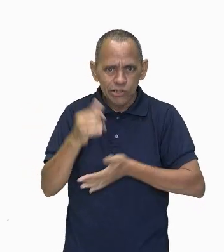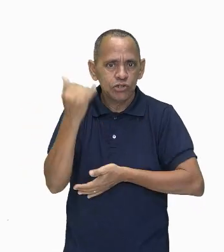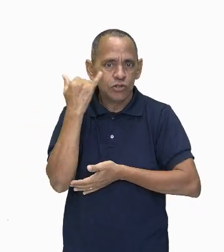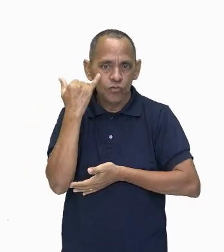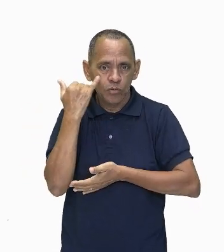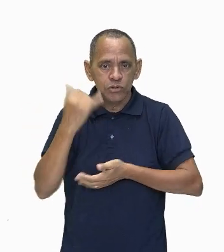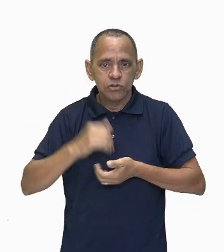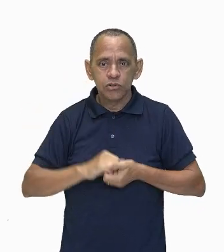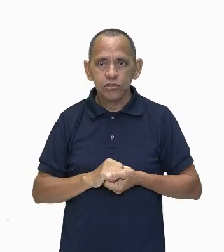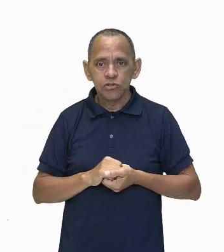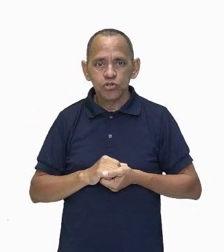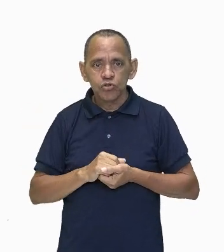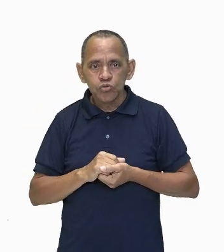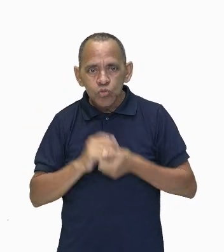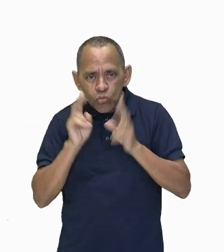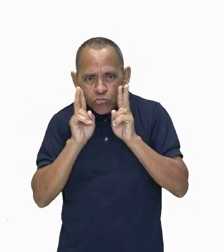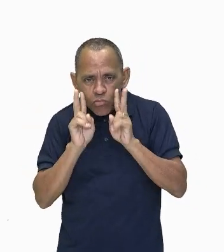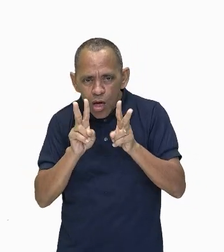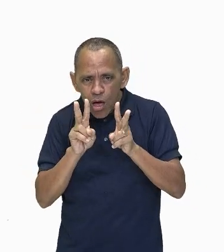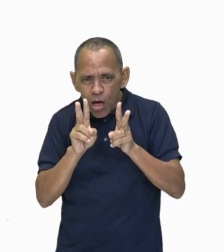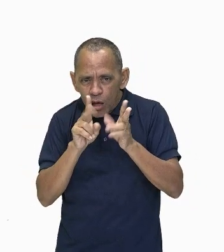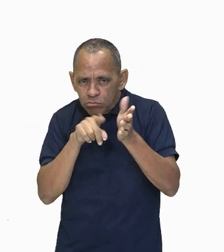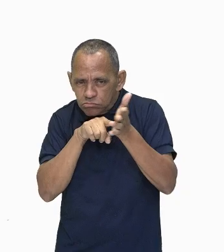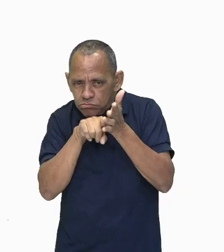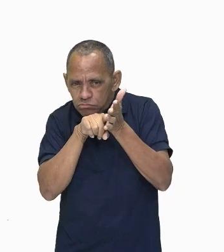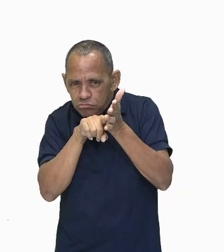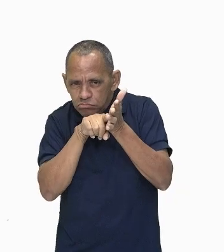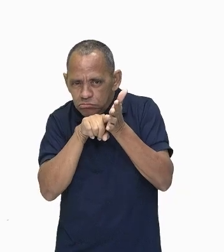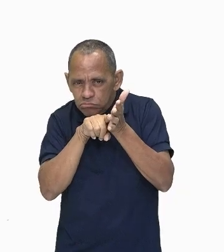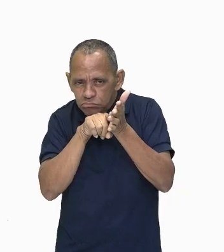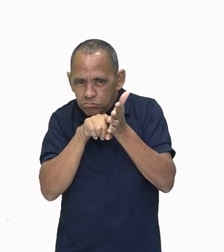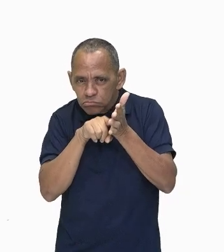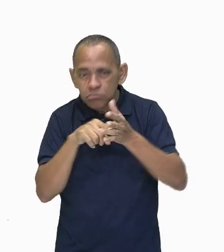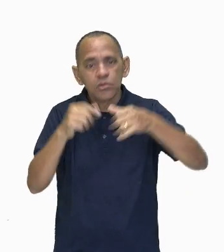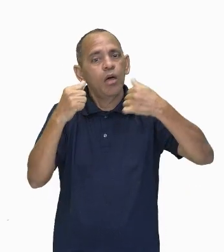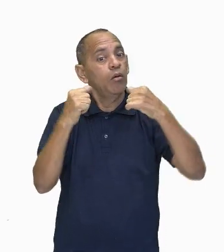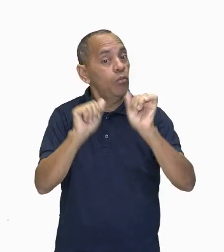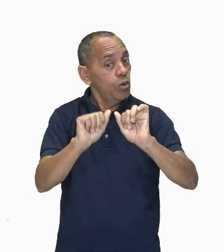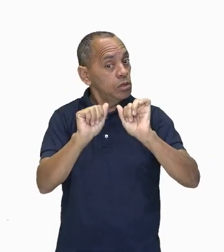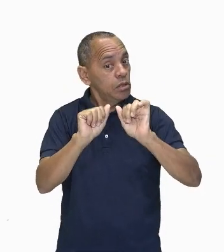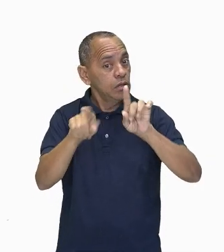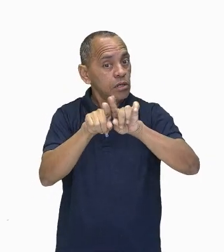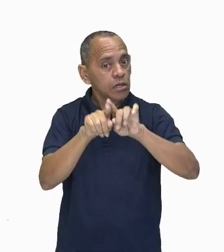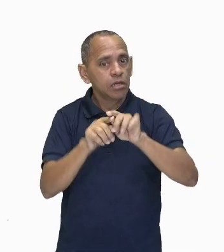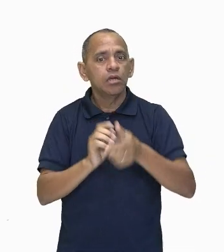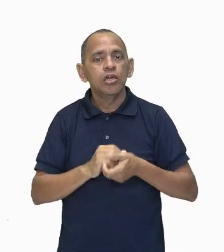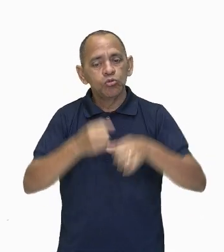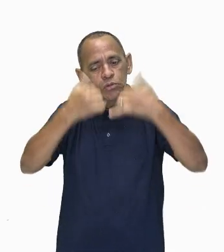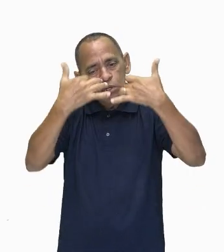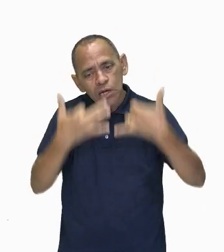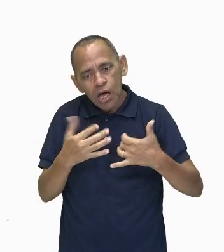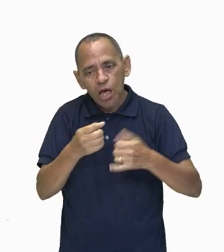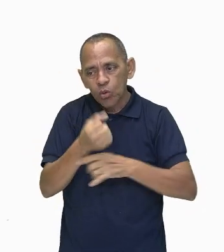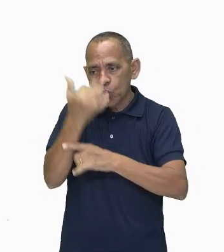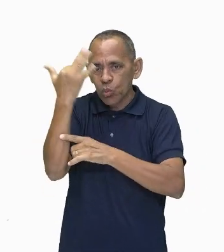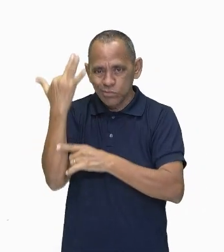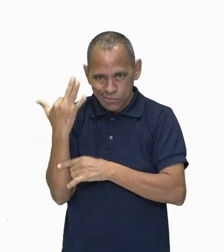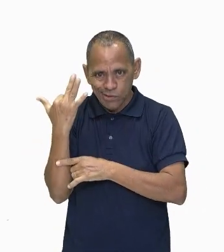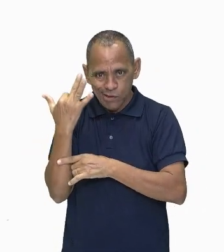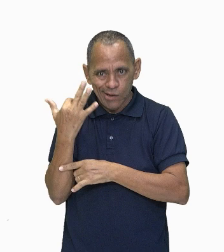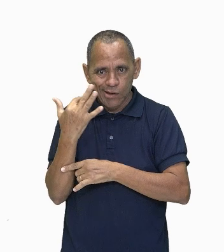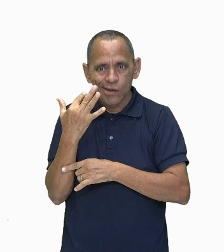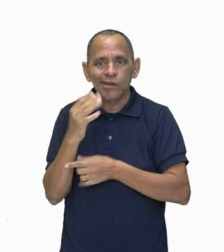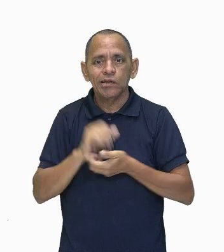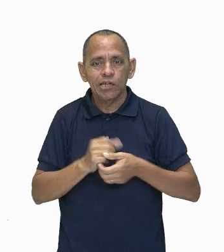ali observação, né? Para poder dizer, né, os carros envolvidos, né, quais são as cores envolvidas,